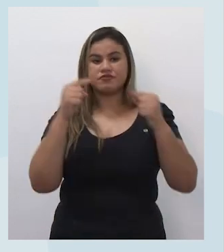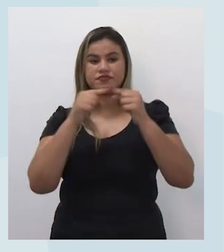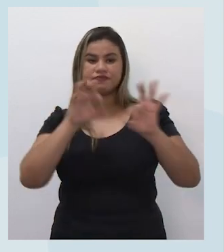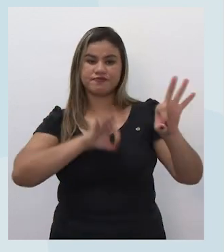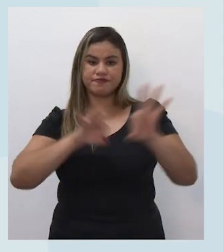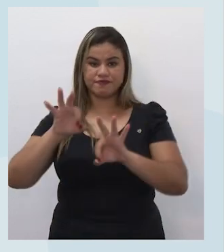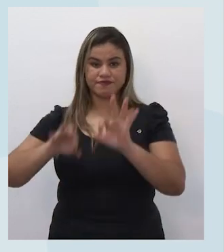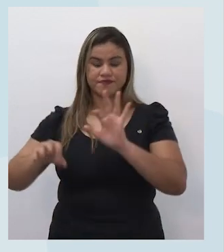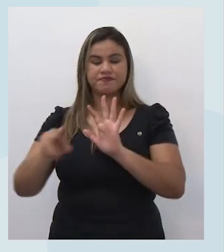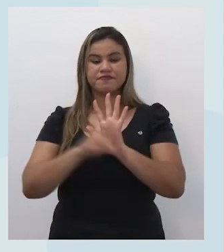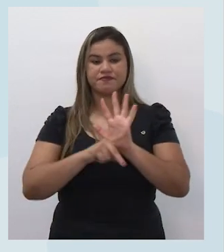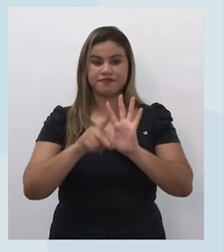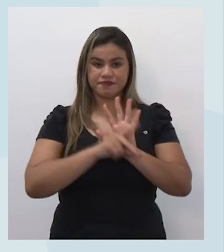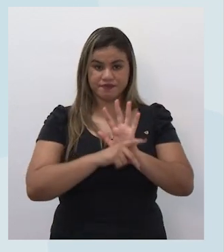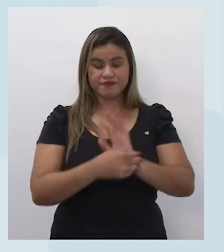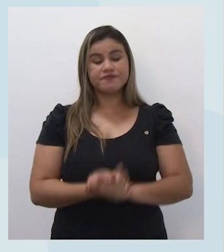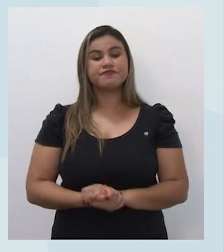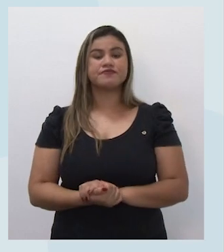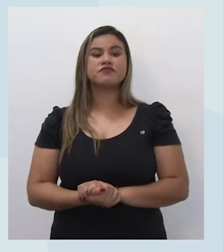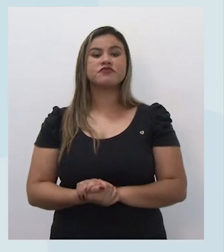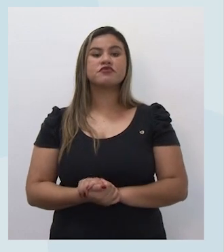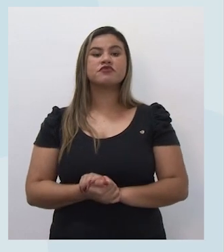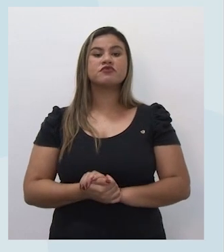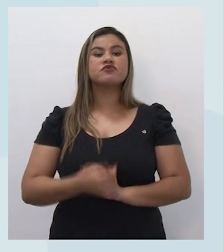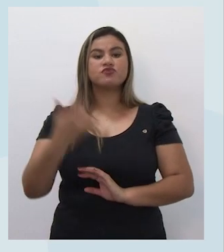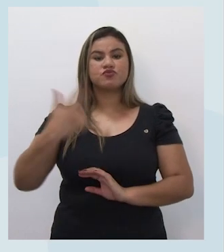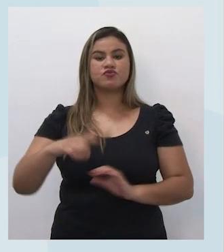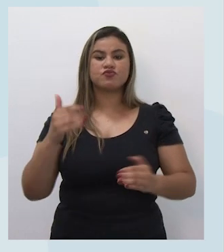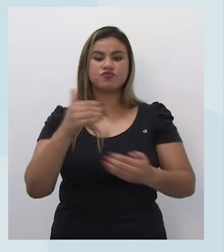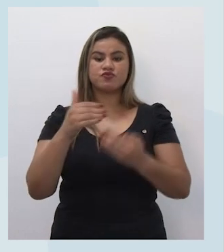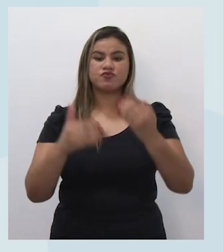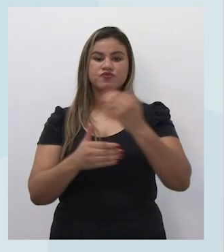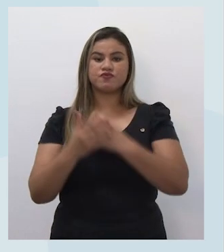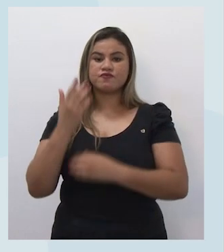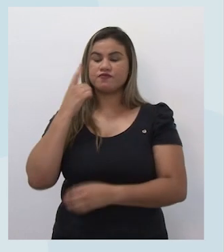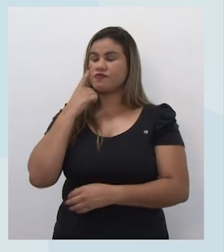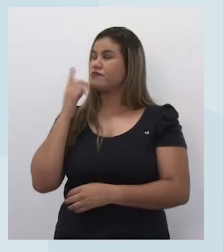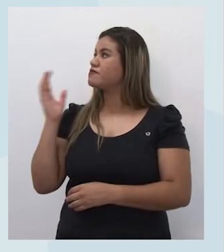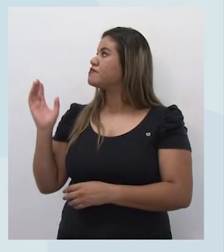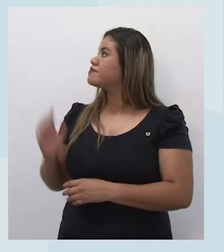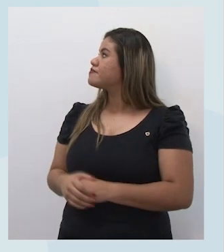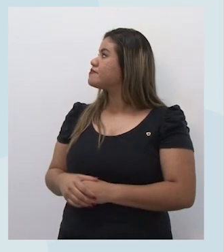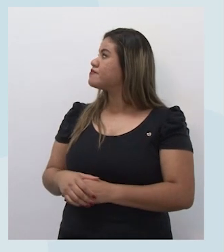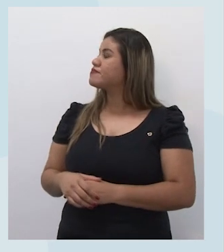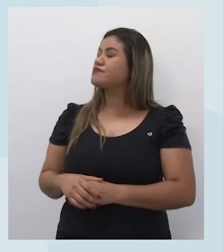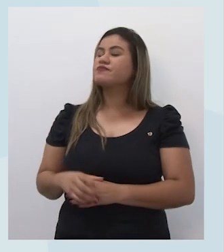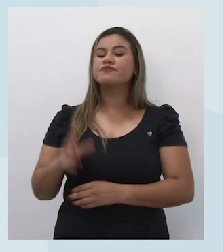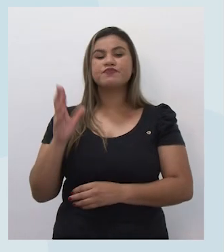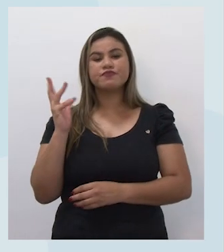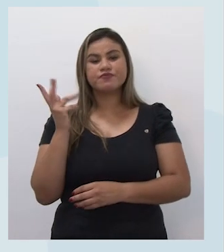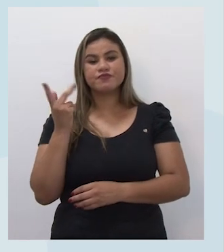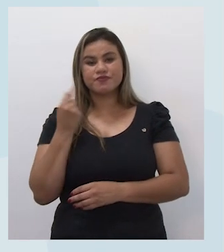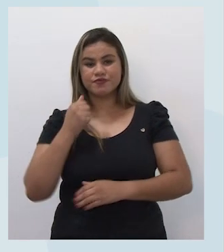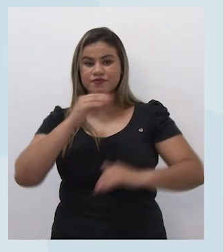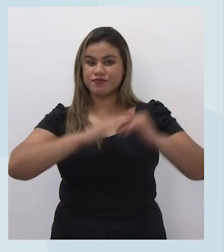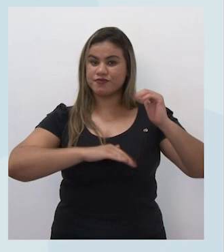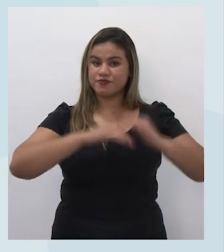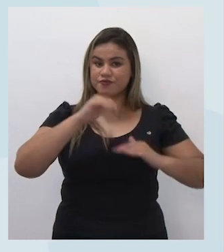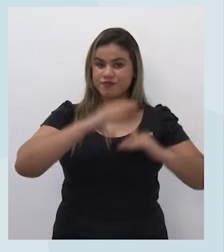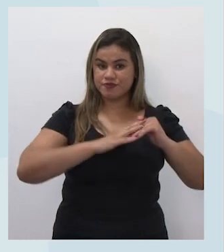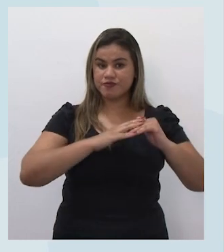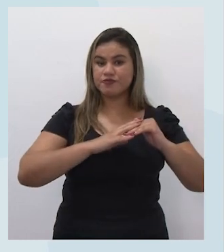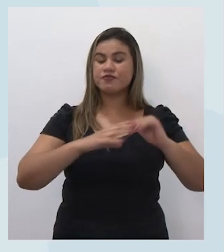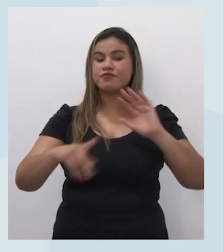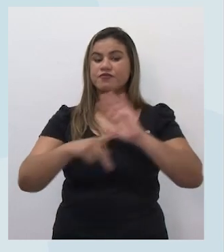projetos. E em continuação, próximo slide, nós temos aí as competências e habilidades dos profissionais